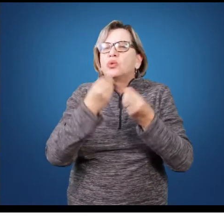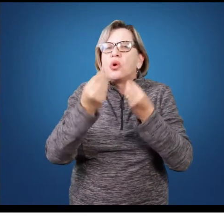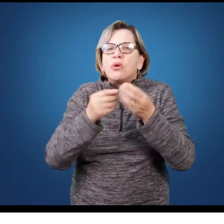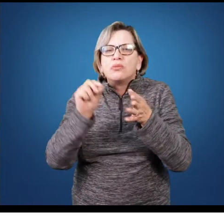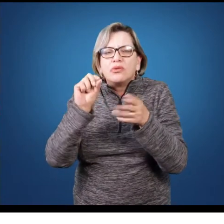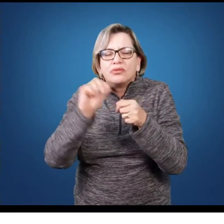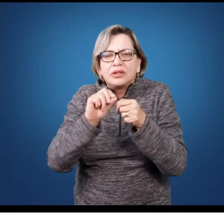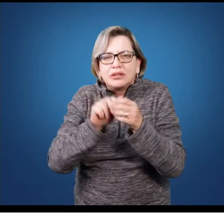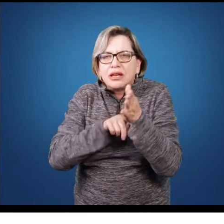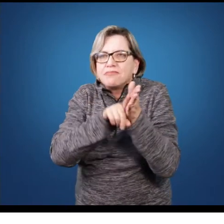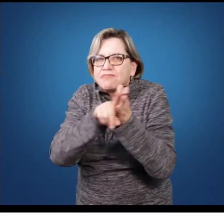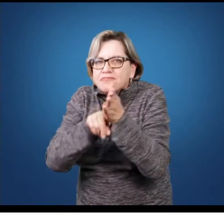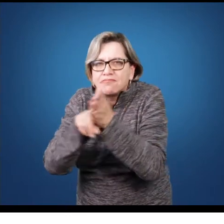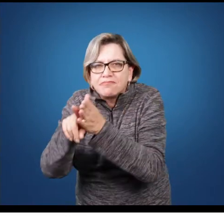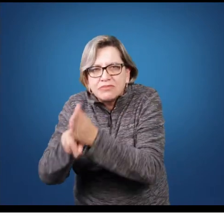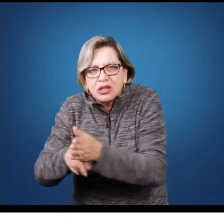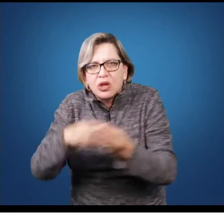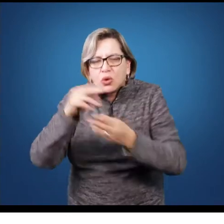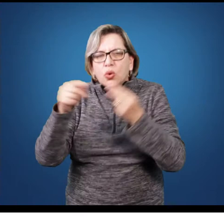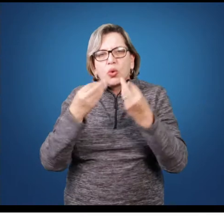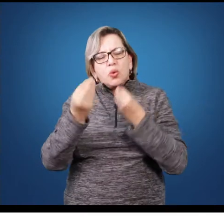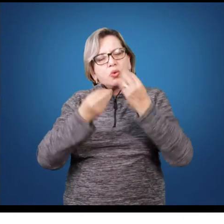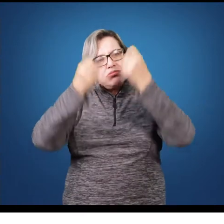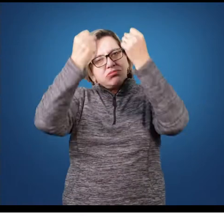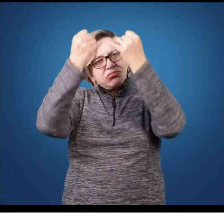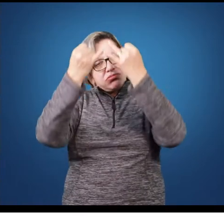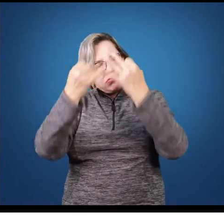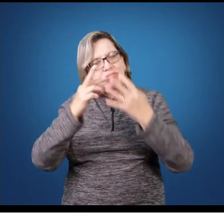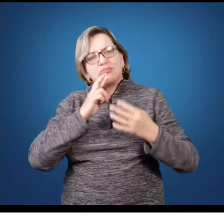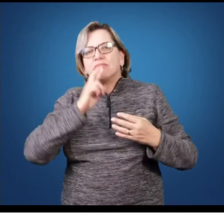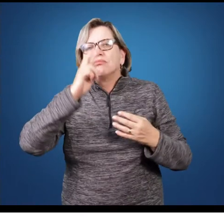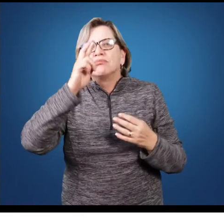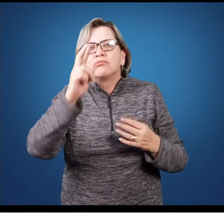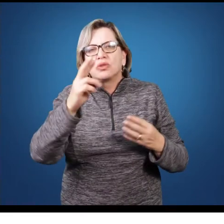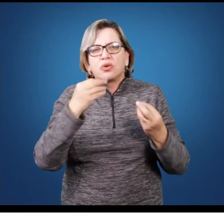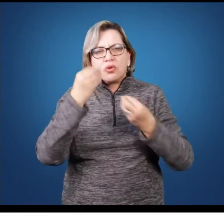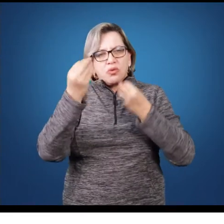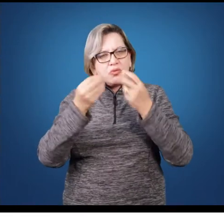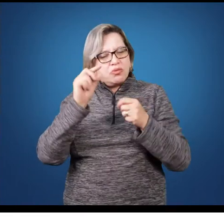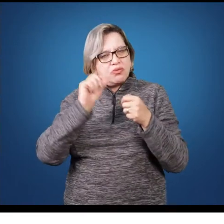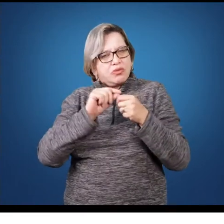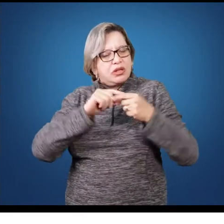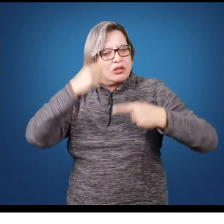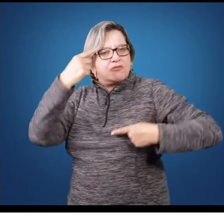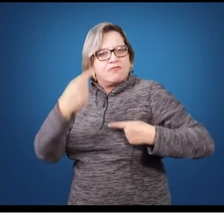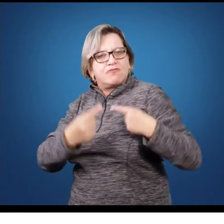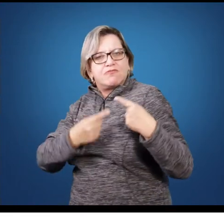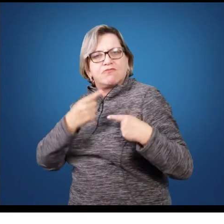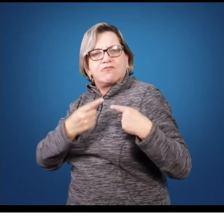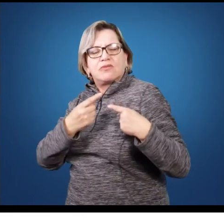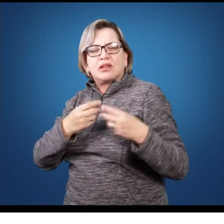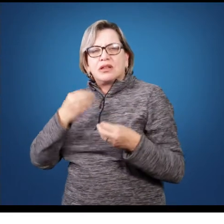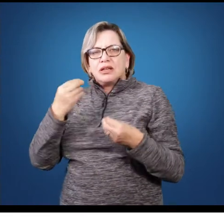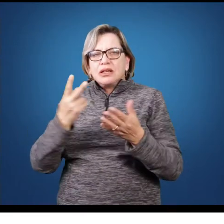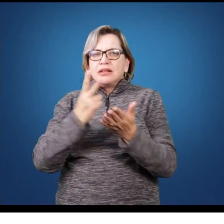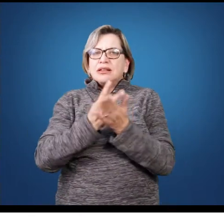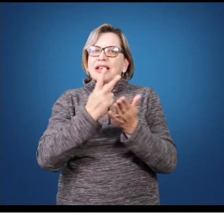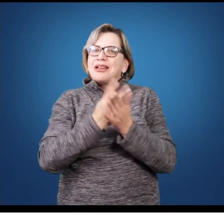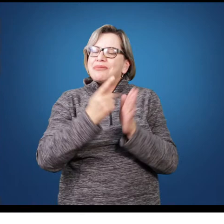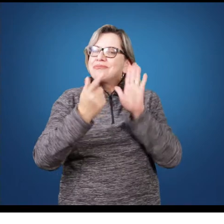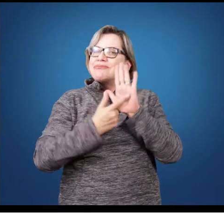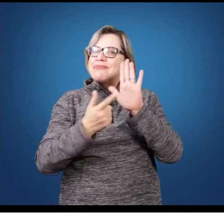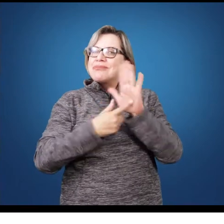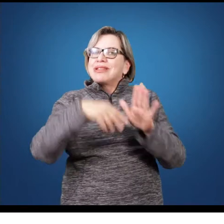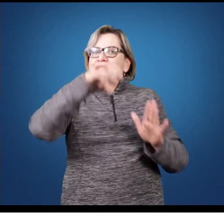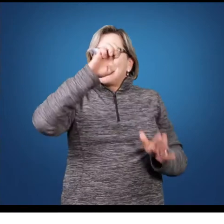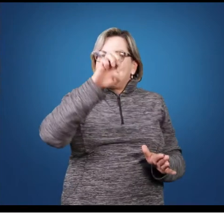das informações, a descrição dos resultados, a realização da discussão. Então, são as